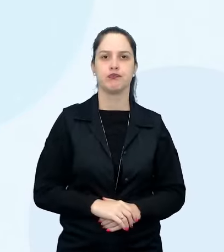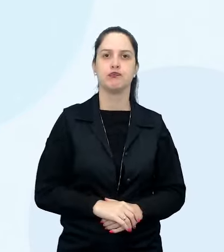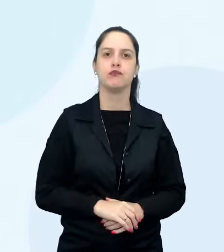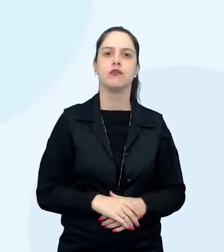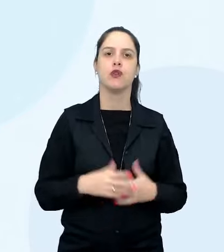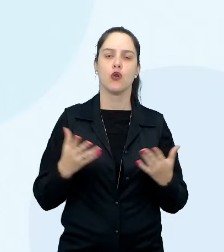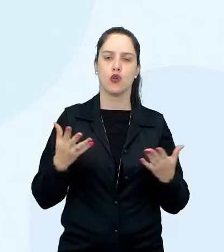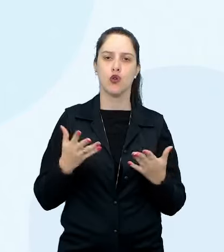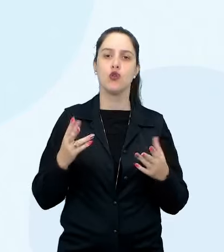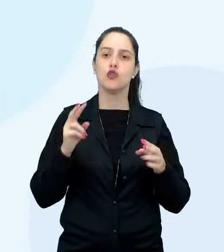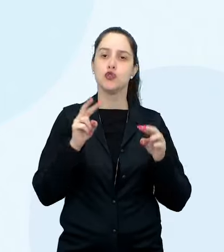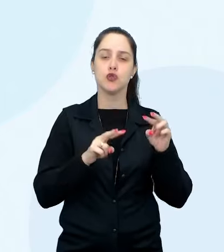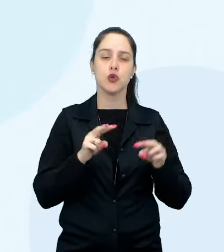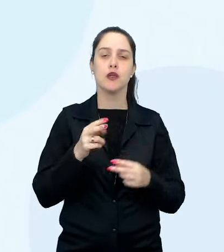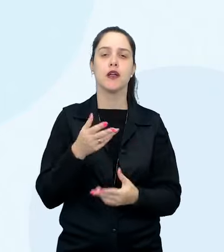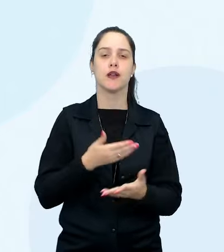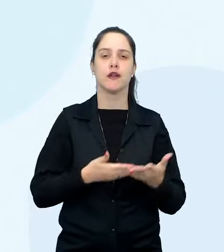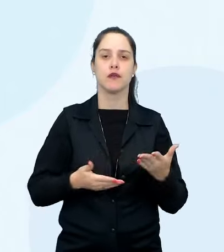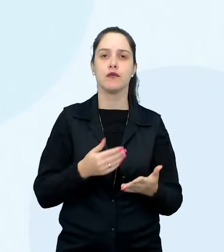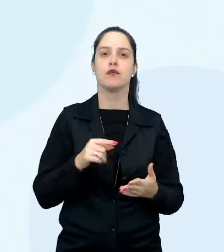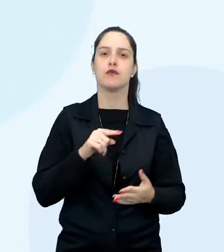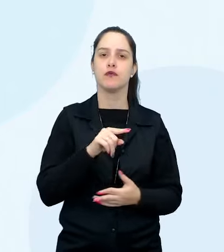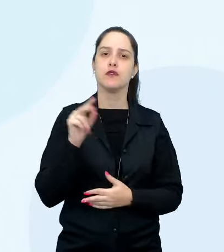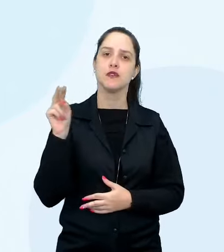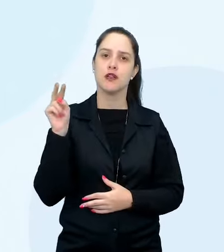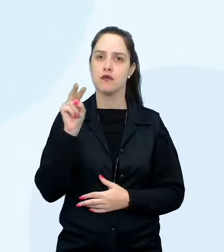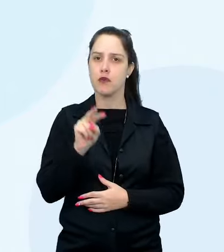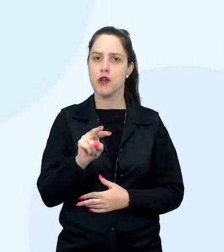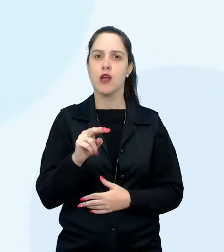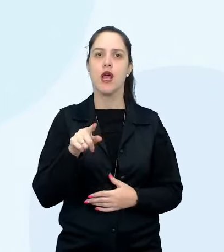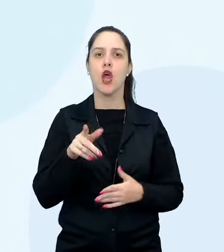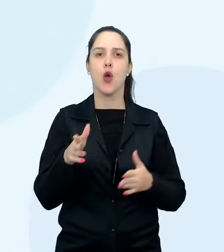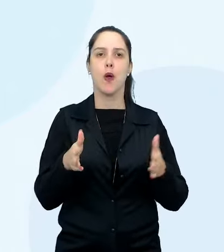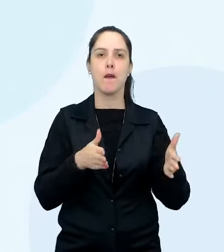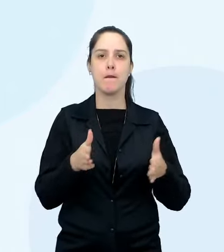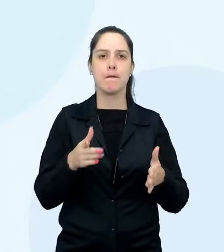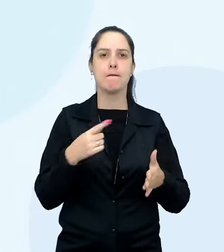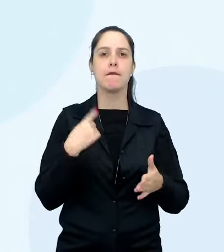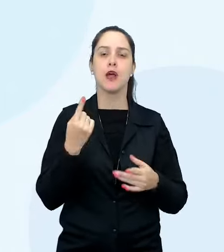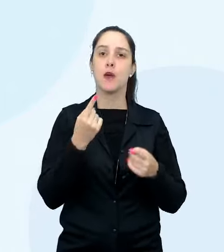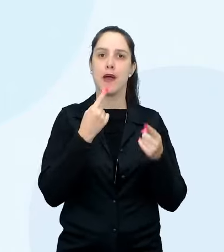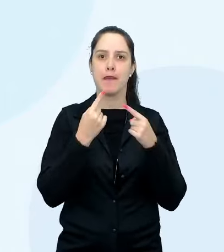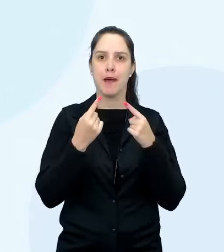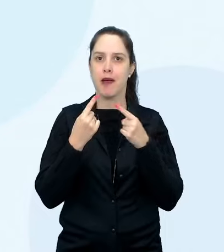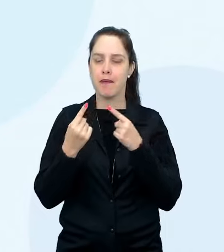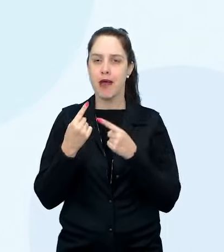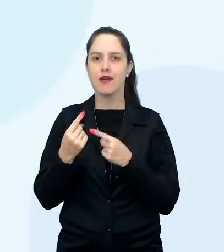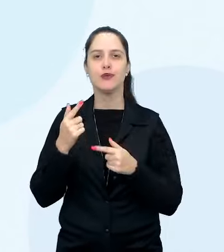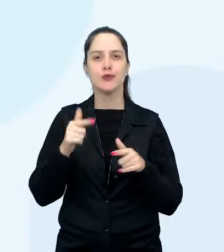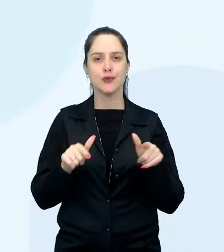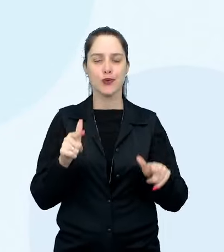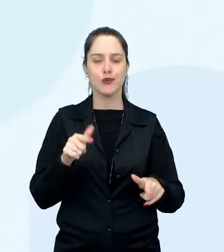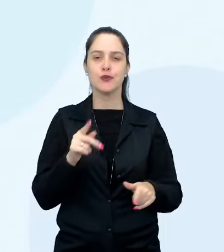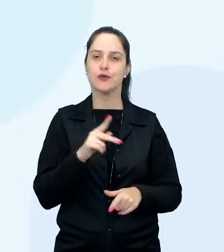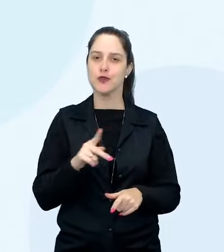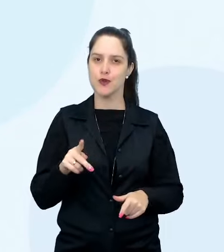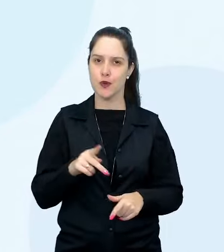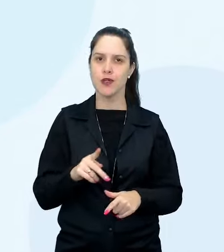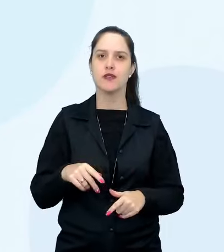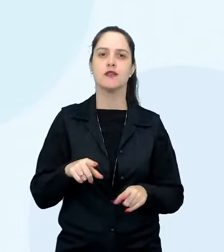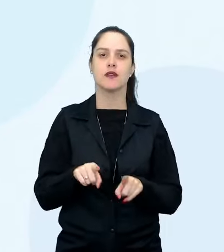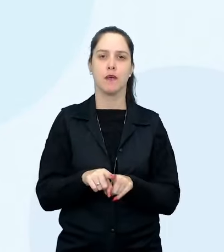olho na integração, como vocês lembram, é o momento que a gente tem de conversar com os outros professores